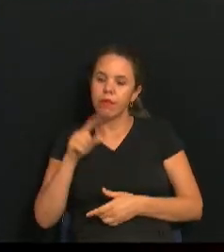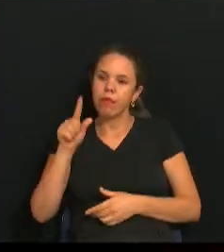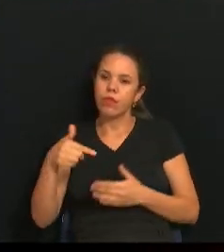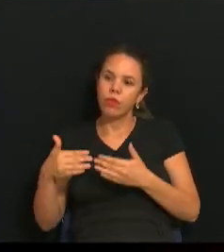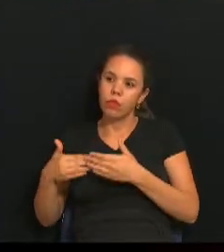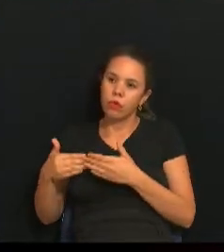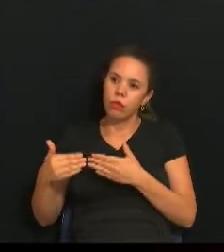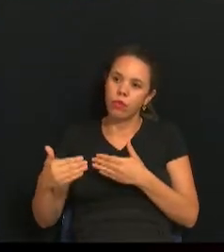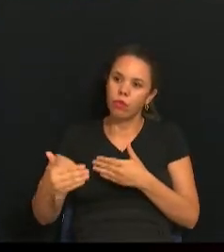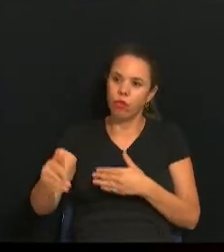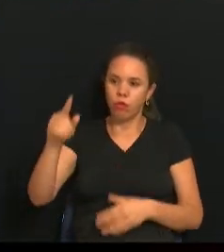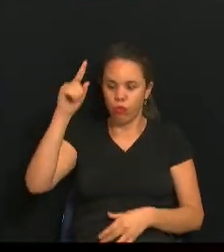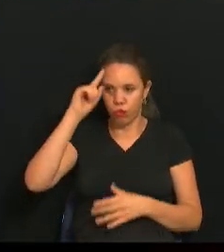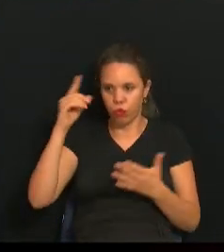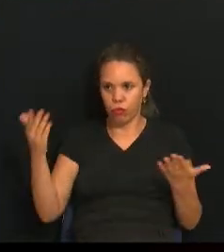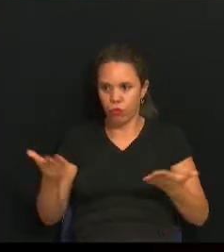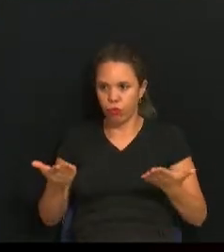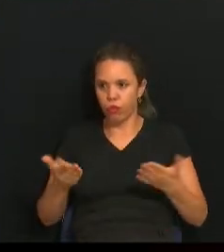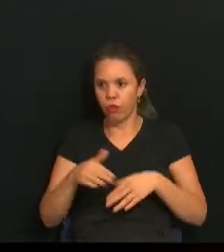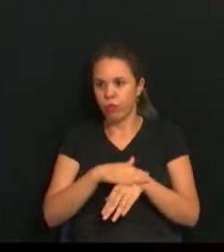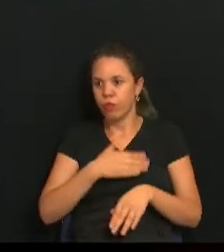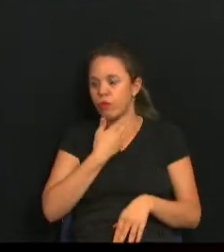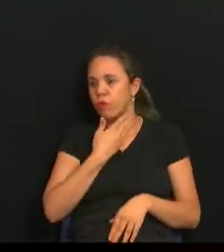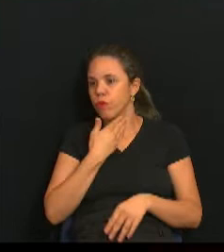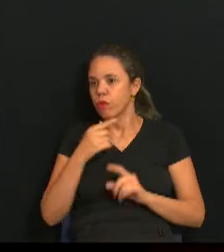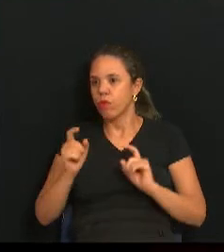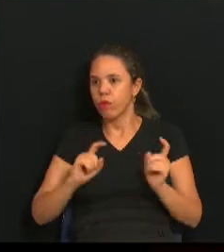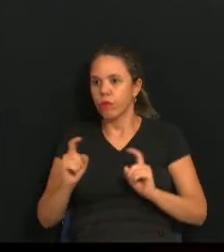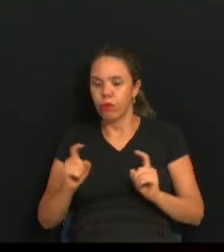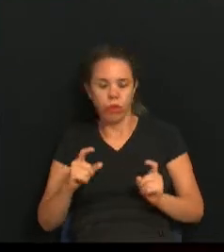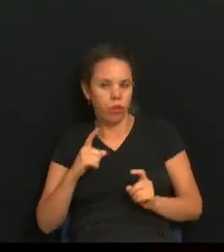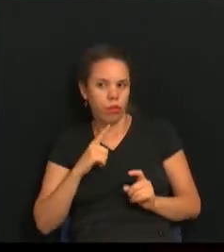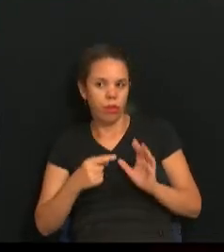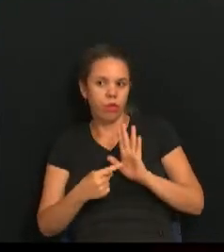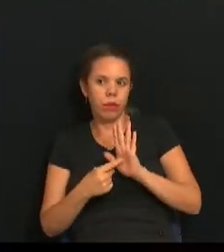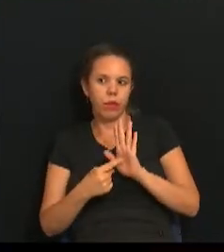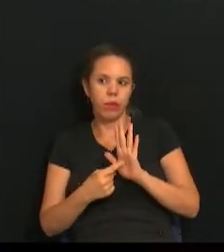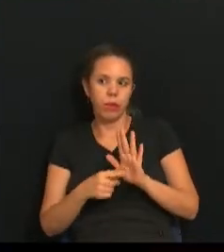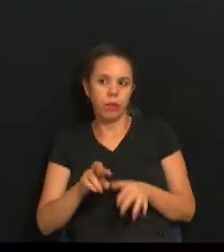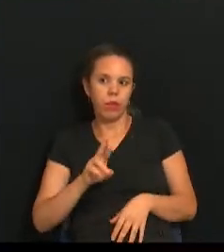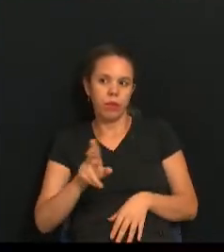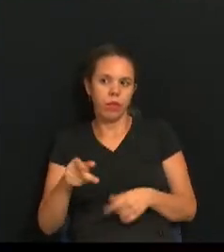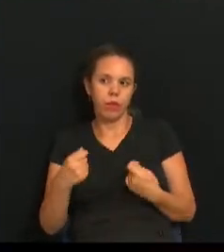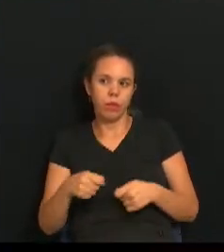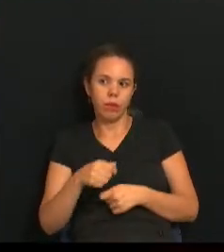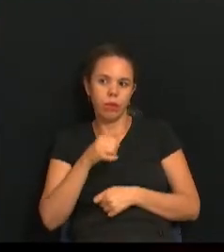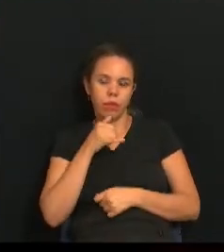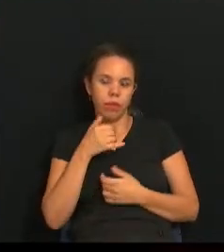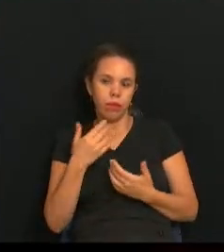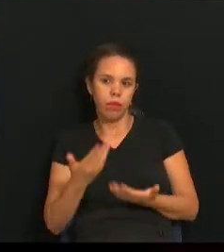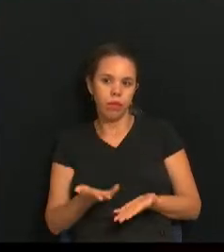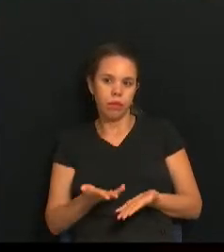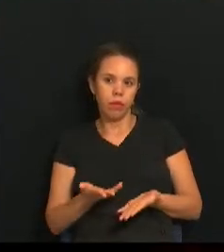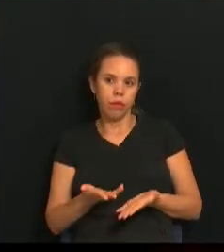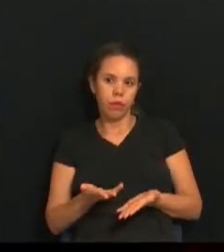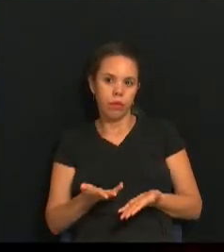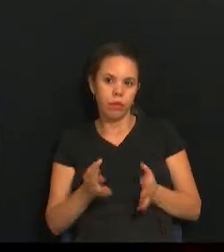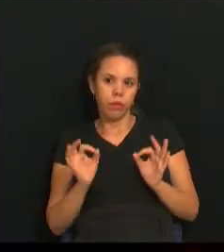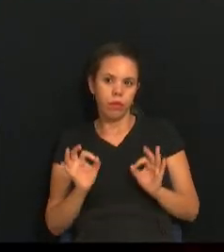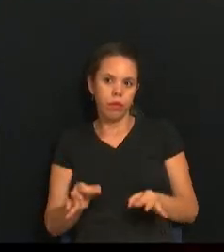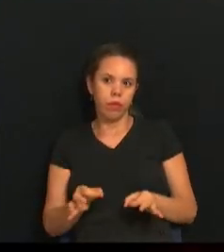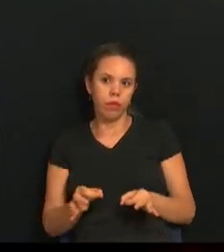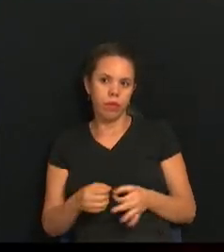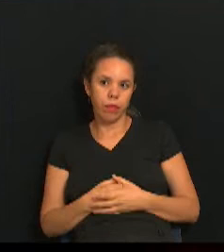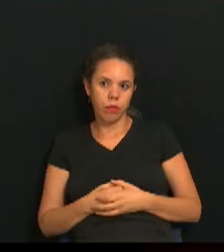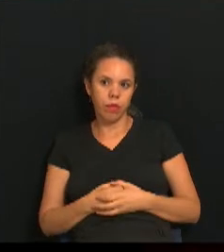nosso dia hoje, da nossa conversa nessa audiência, demonstrará que não necessariamente foi acertado todas